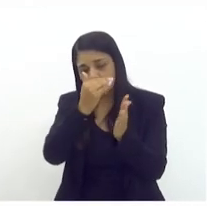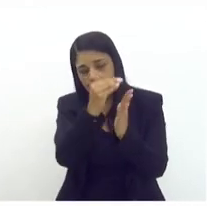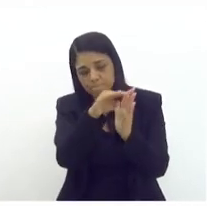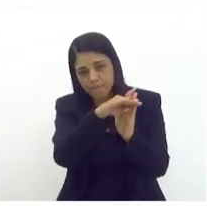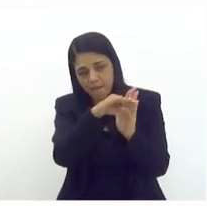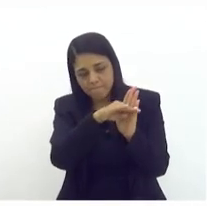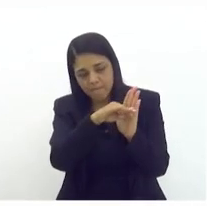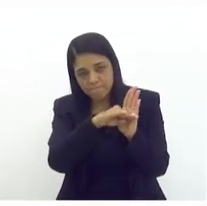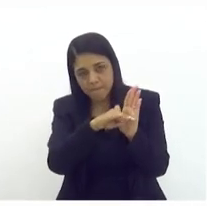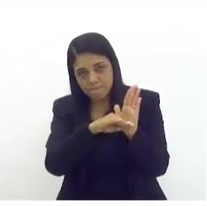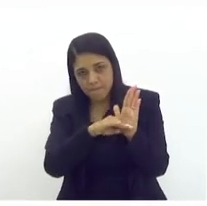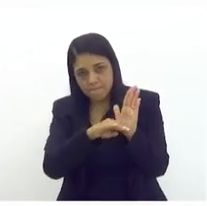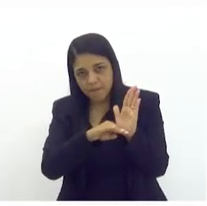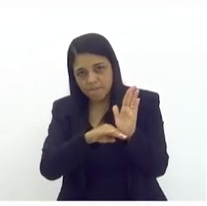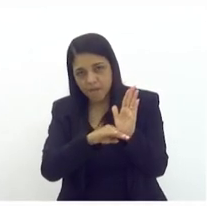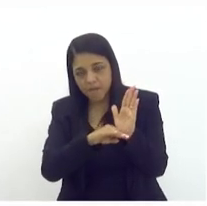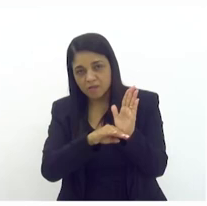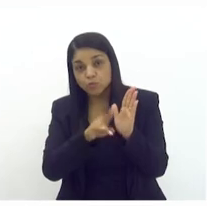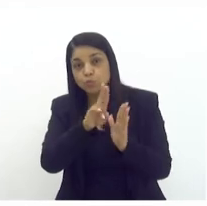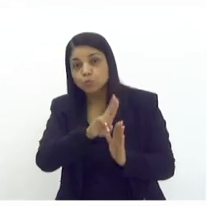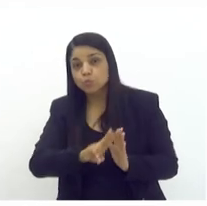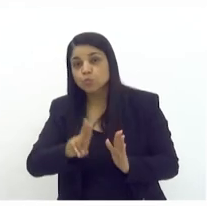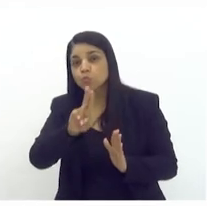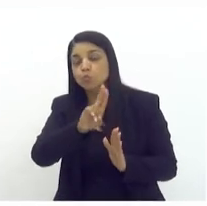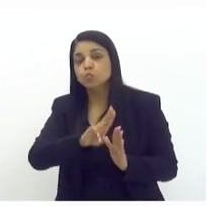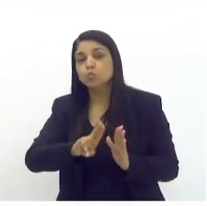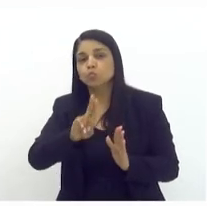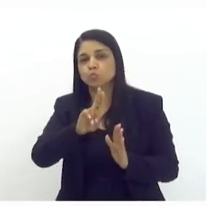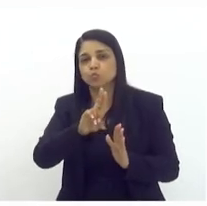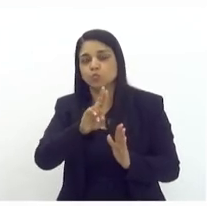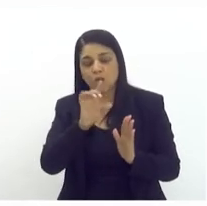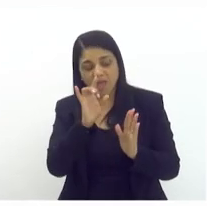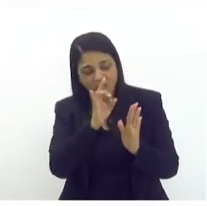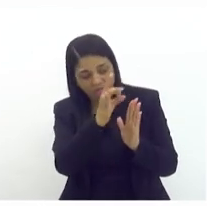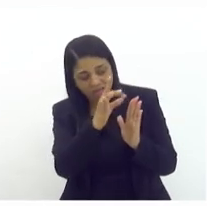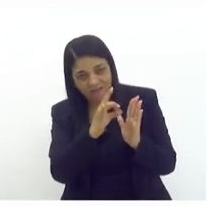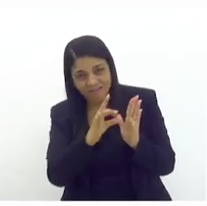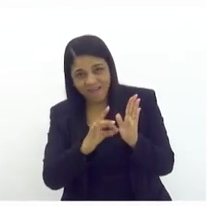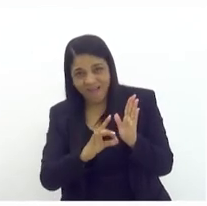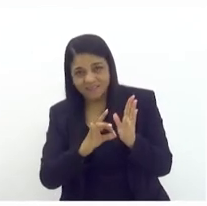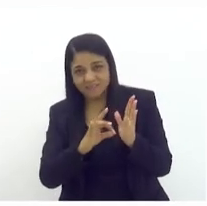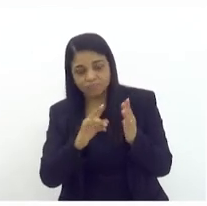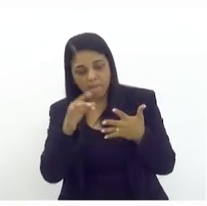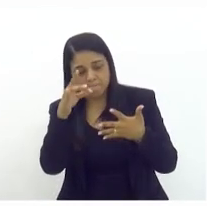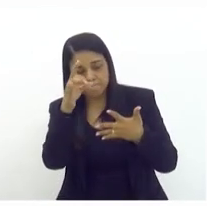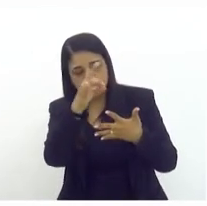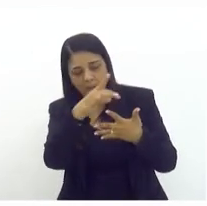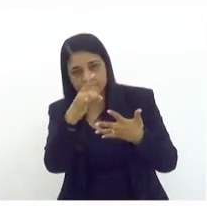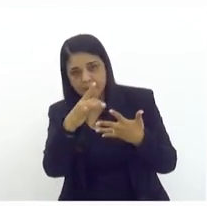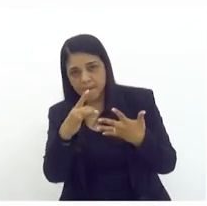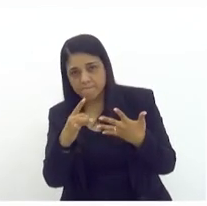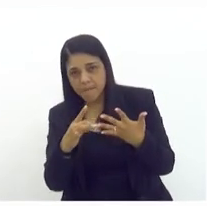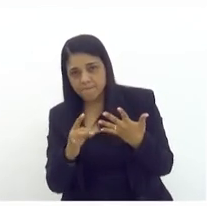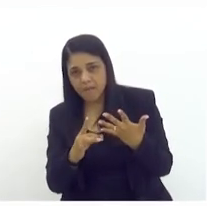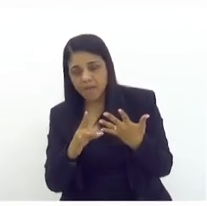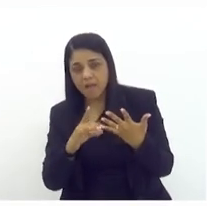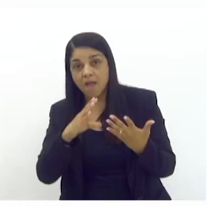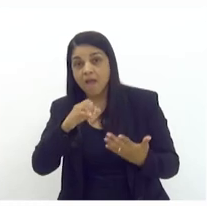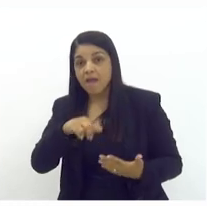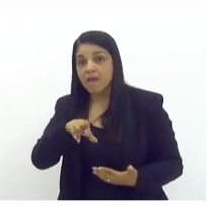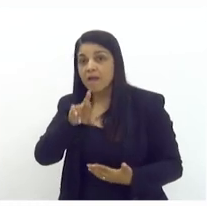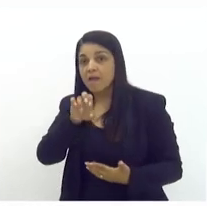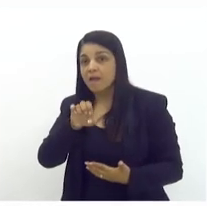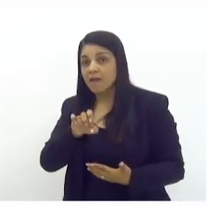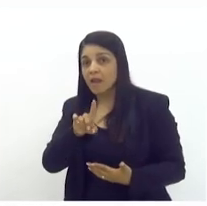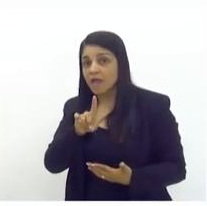consumo intermediário e cada elemento dessa cadeia se acredita de todos